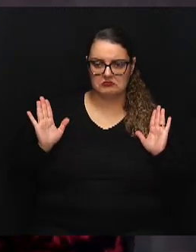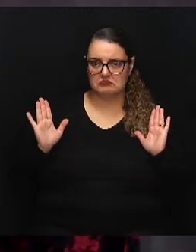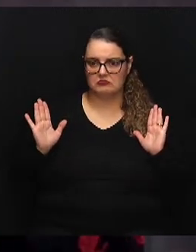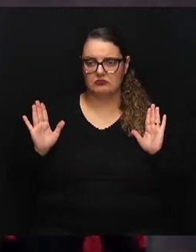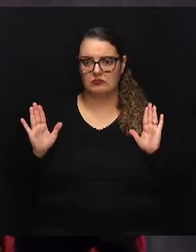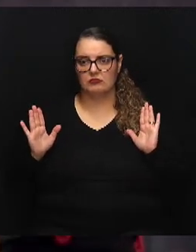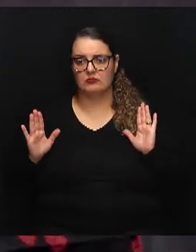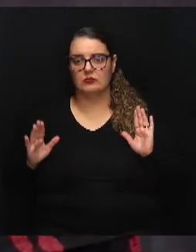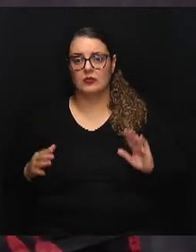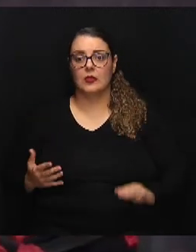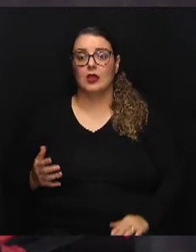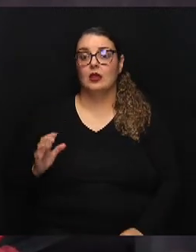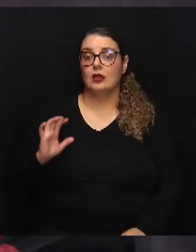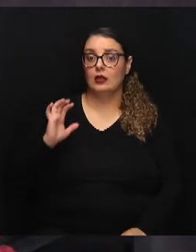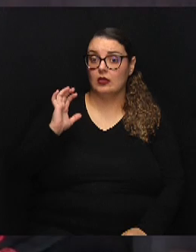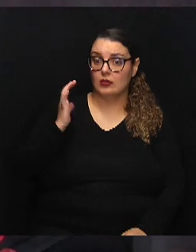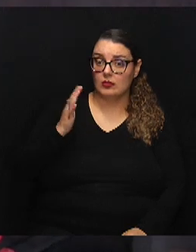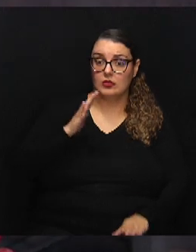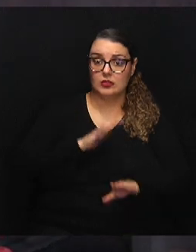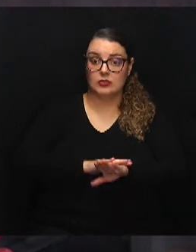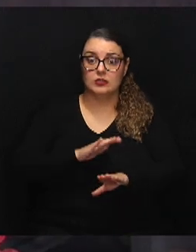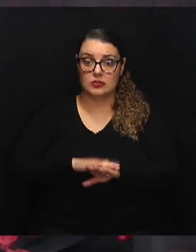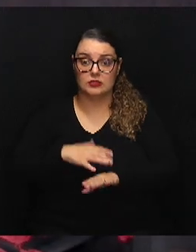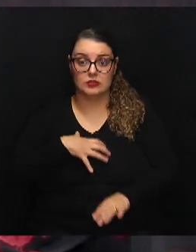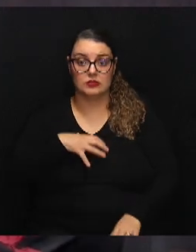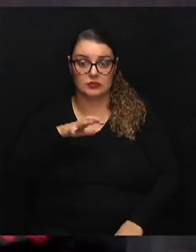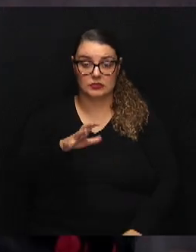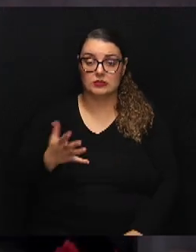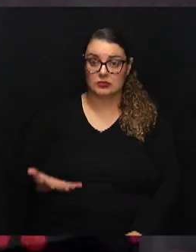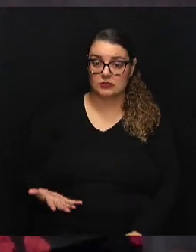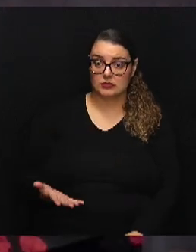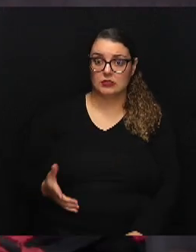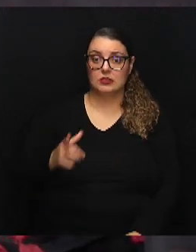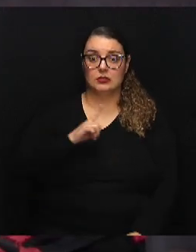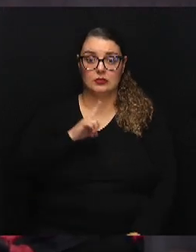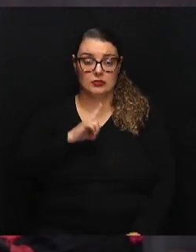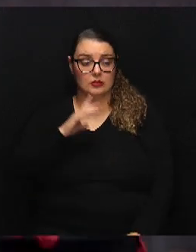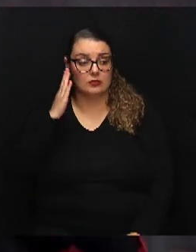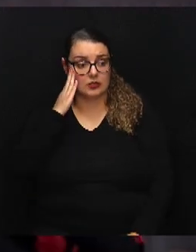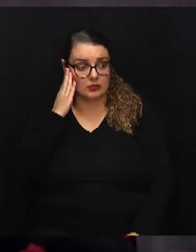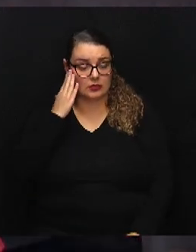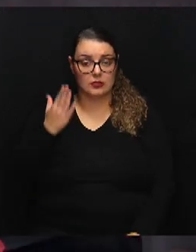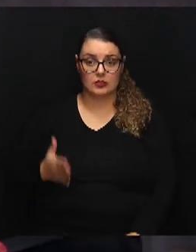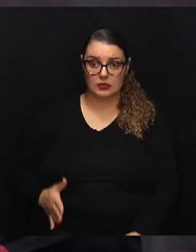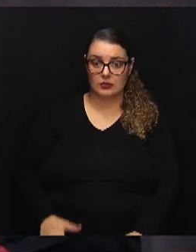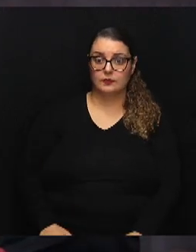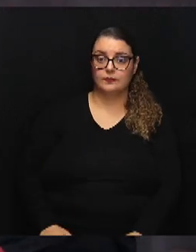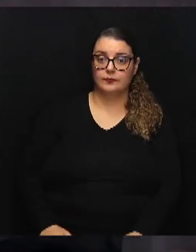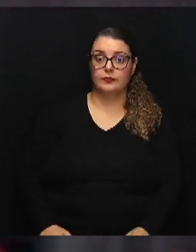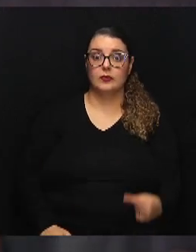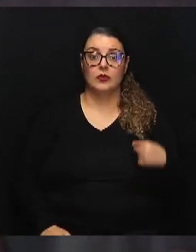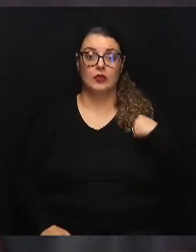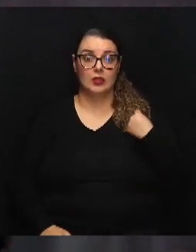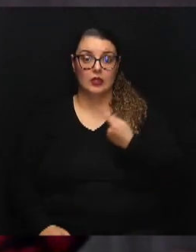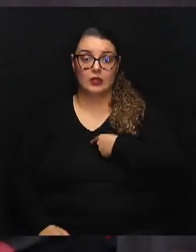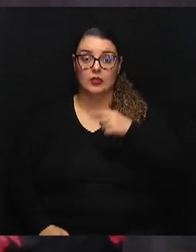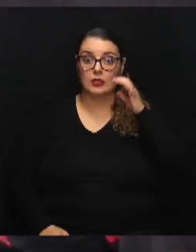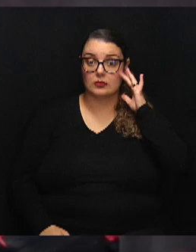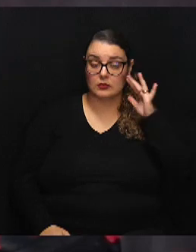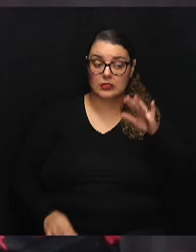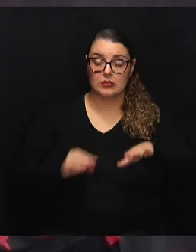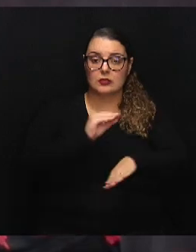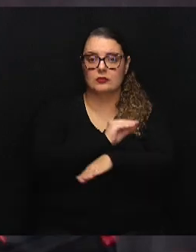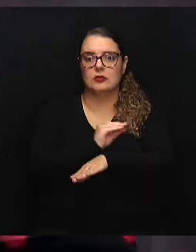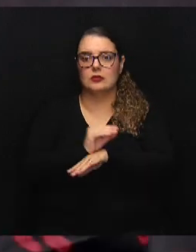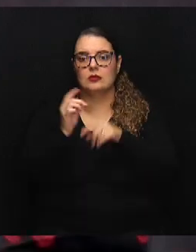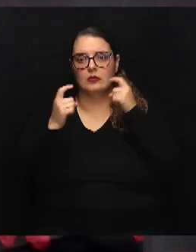ao ponto de agir dessa forma. Então, tem um entendimento aí também que a gente tem que pensar e cuidar, e é uma preocupação